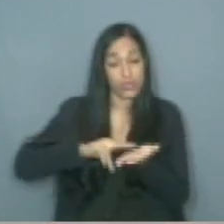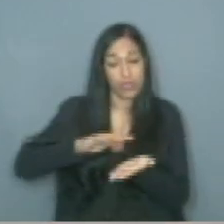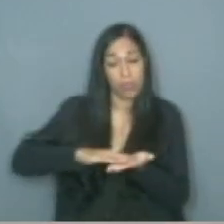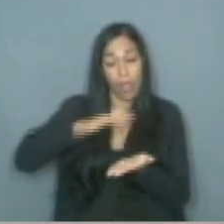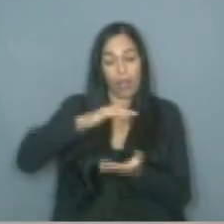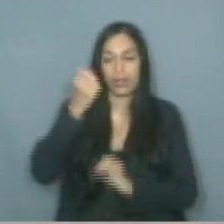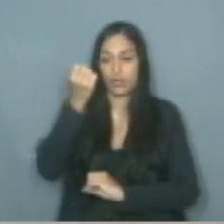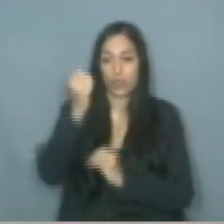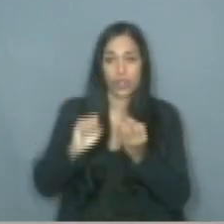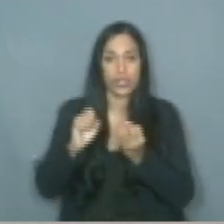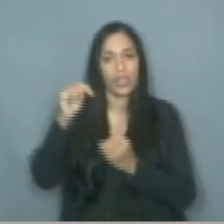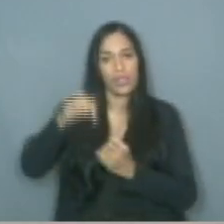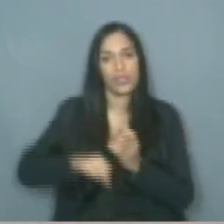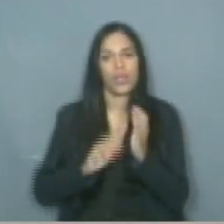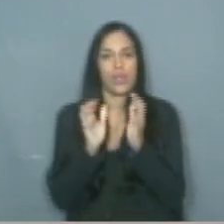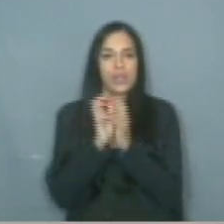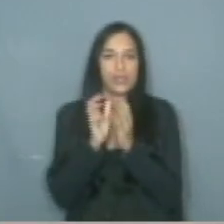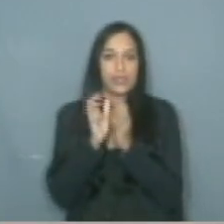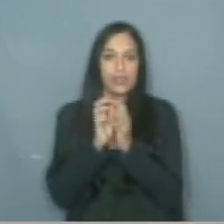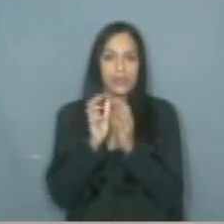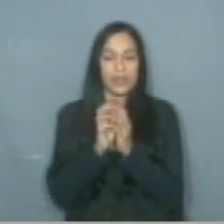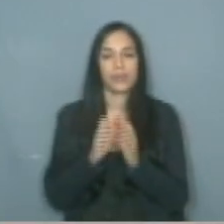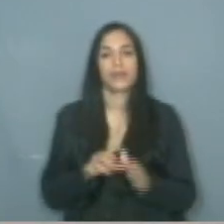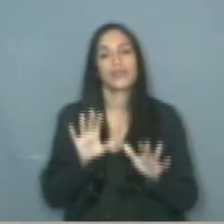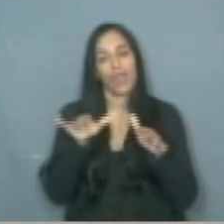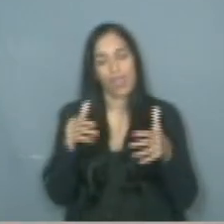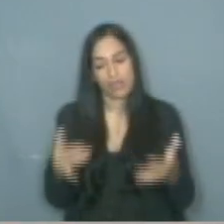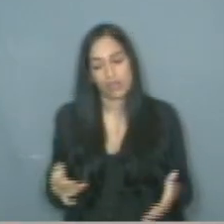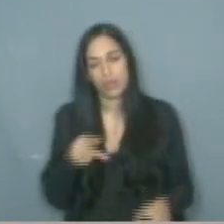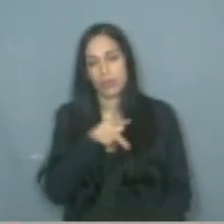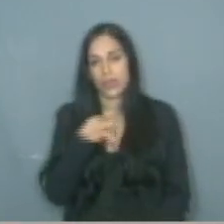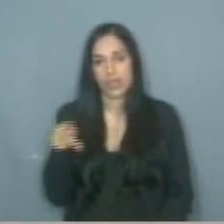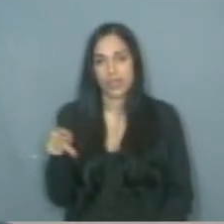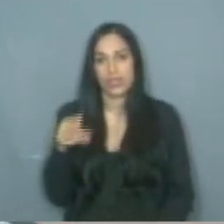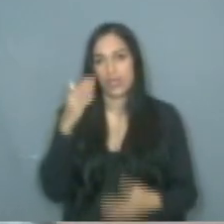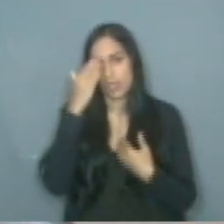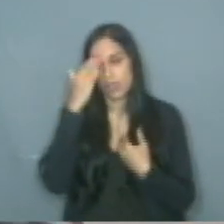que se instalou aqui na cidade do Recife. Era isso que eu tinha a dizer, presidente. Obrigado.